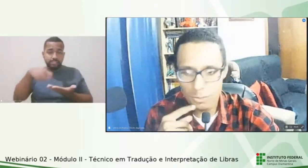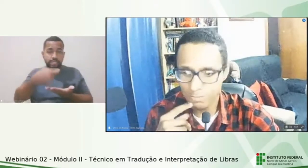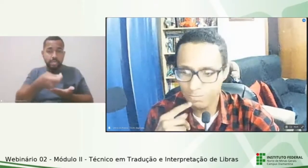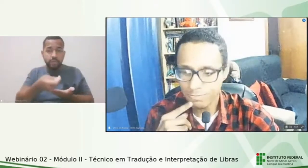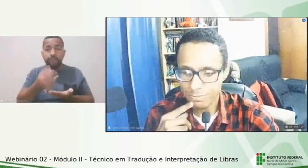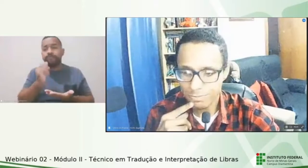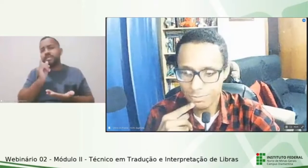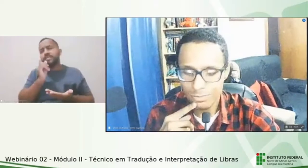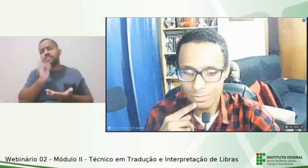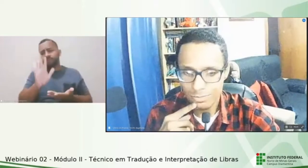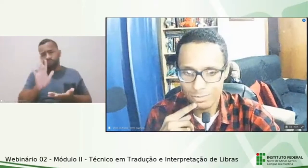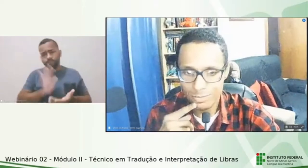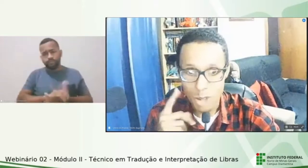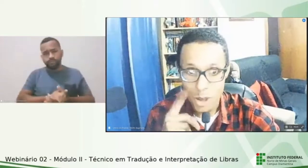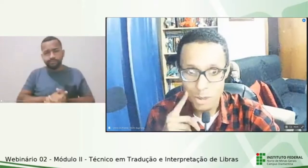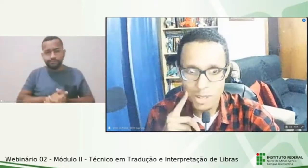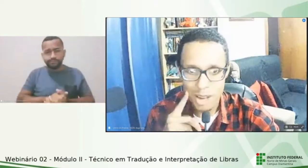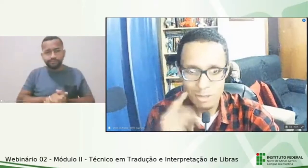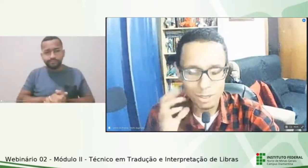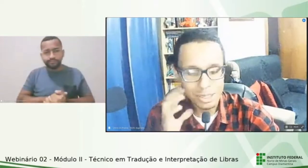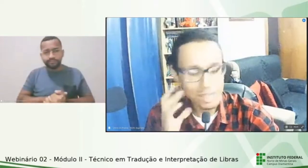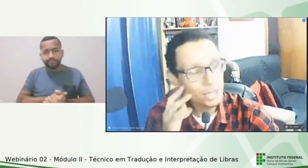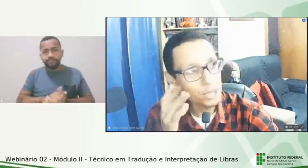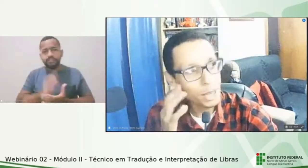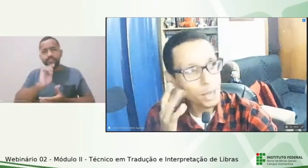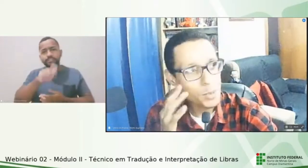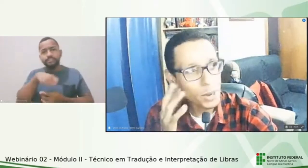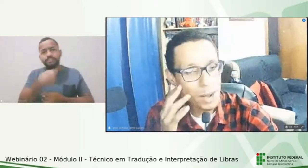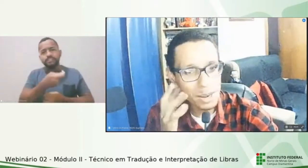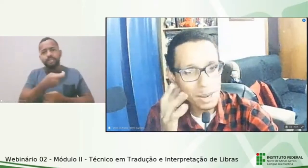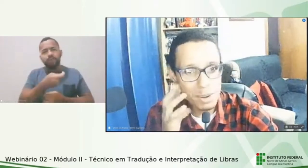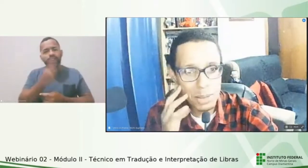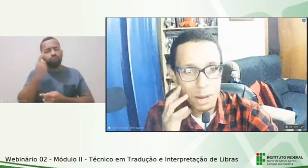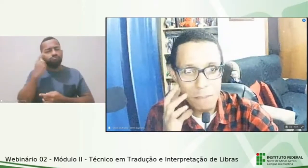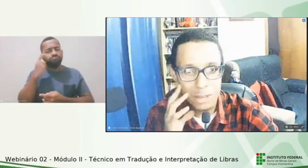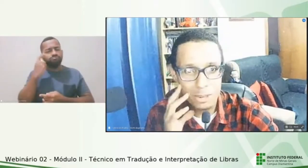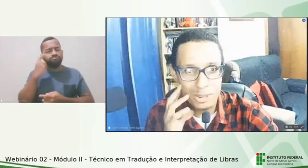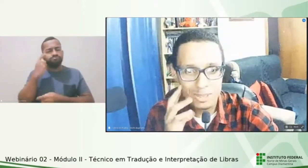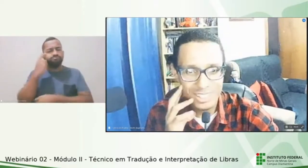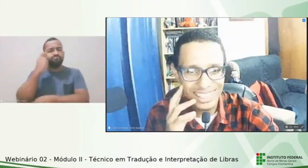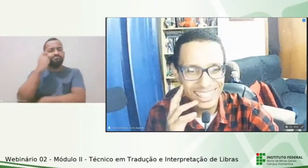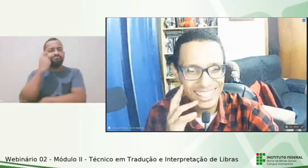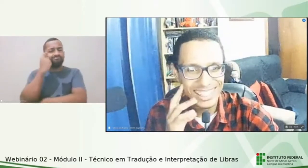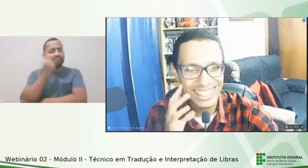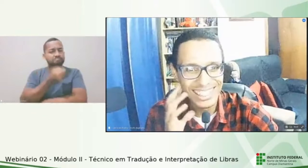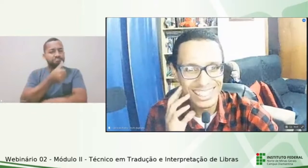sinal? Qual é o sinal? Vou tentar chutar aqui um agora para pegar o Mailson.